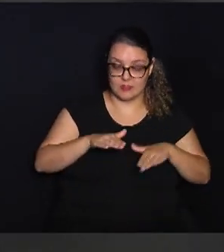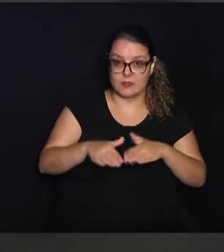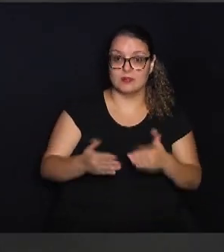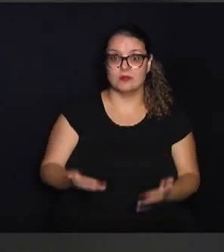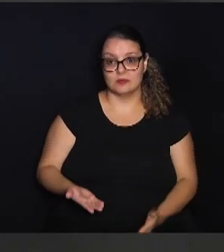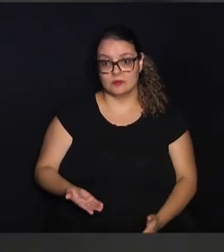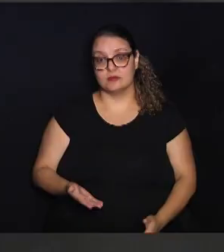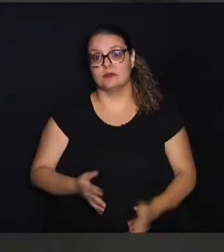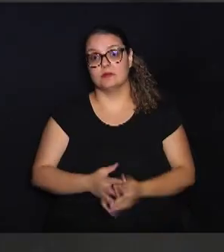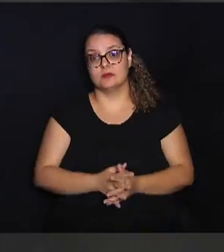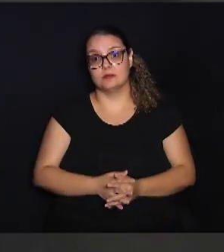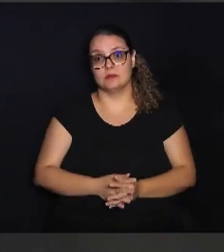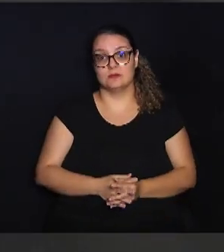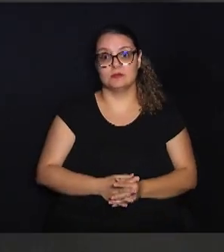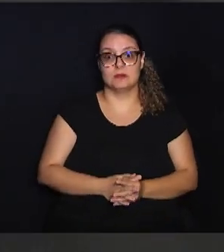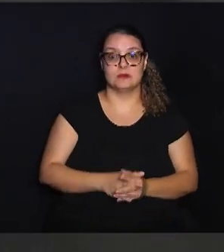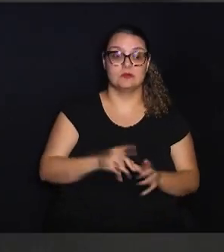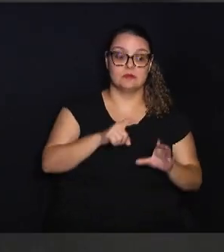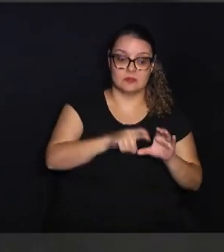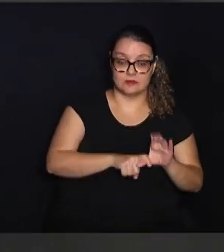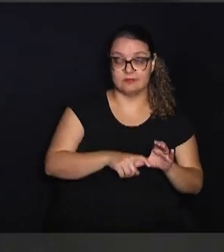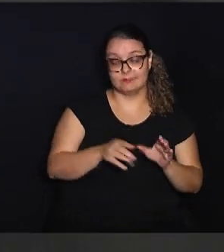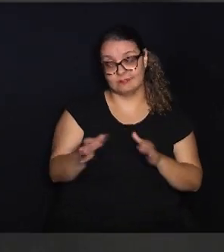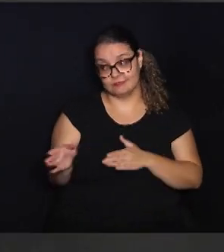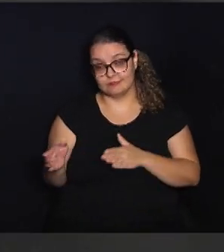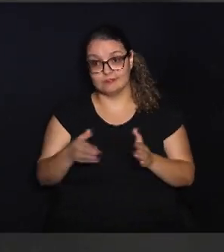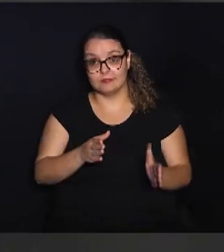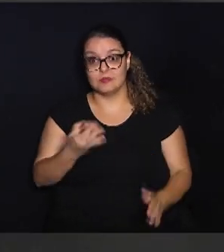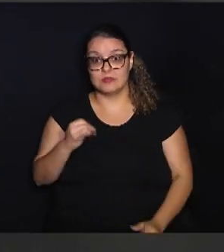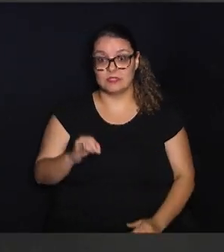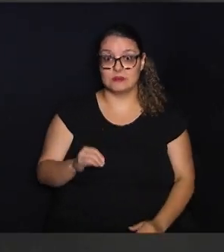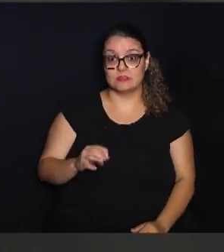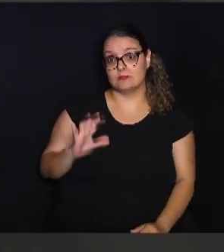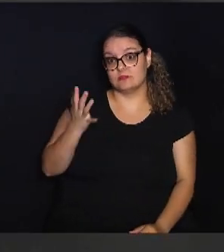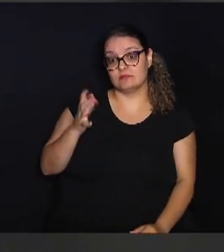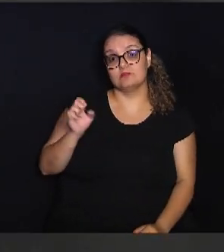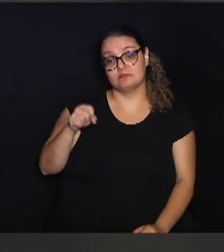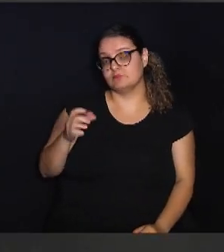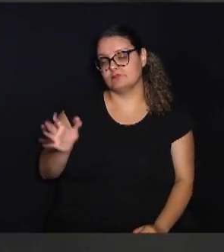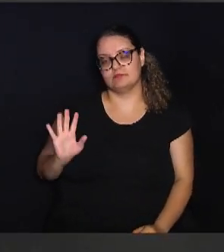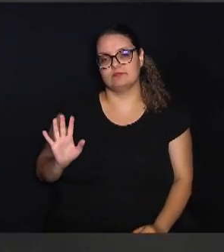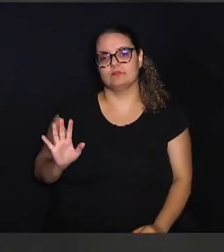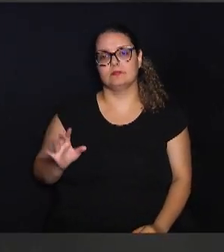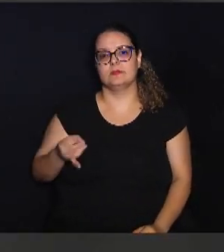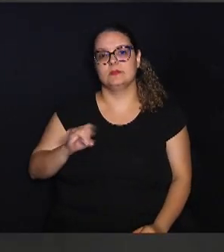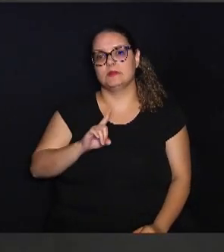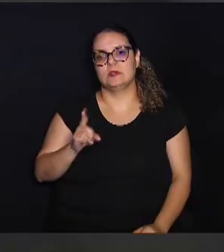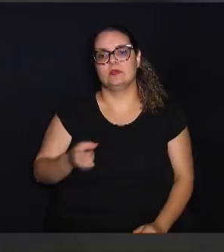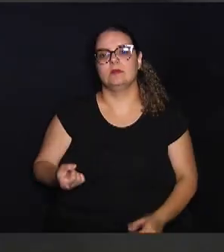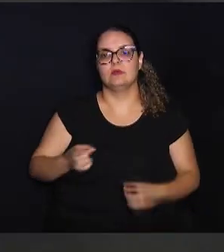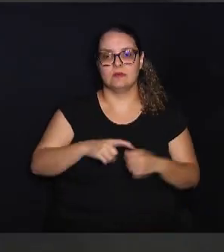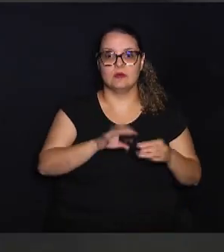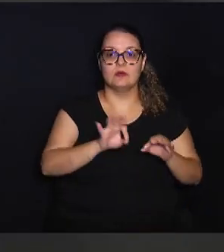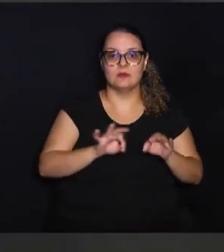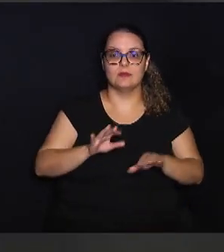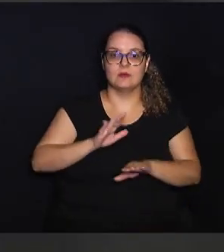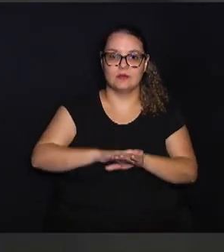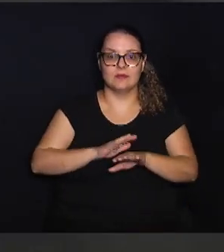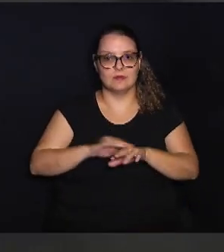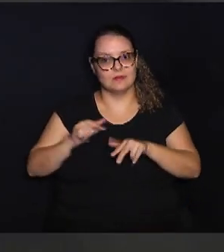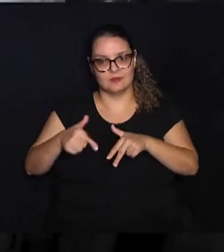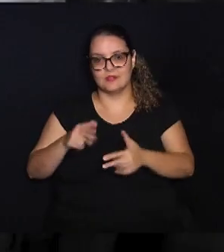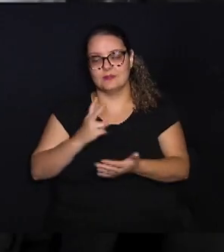passo a passo que vai depender aí do destino. Se for para ser, vai ser. Se não for, eu volto para os projetos e continuo no ativismo como